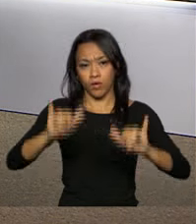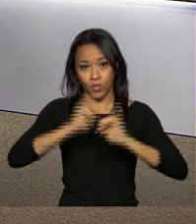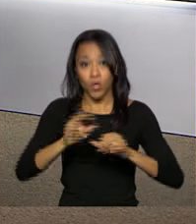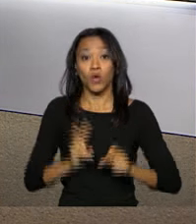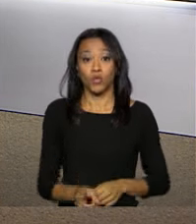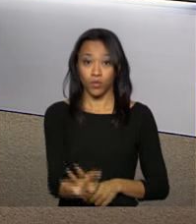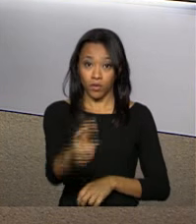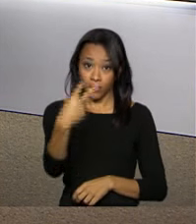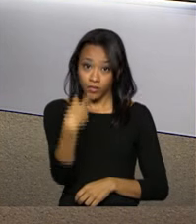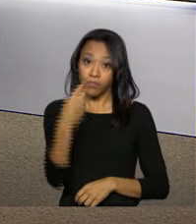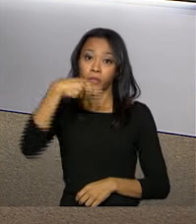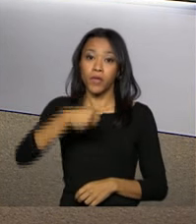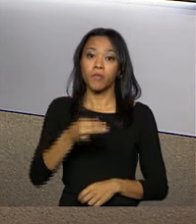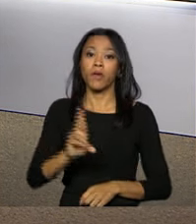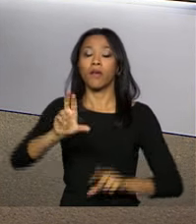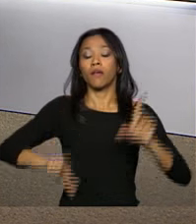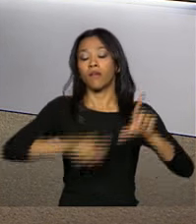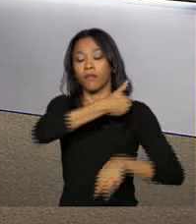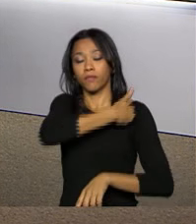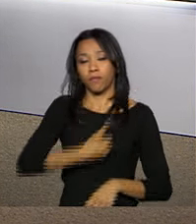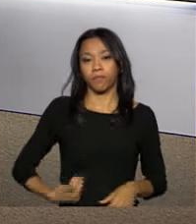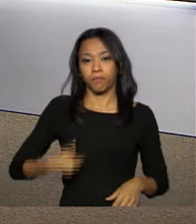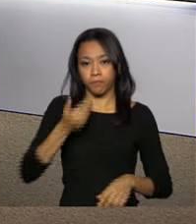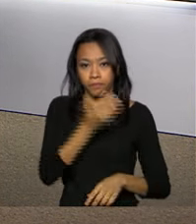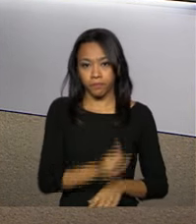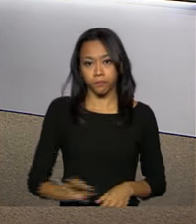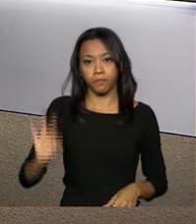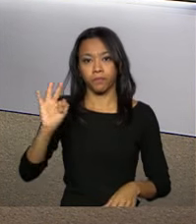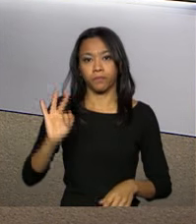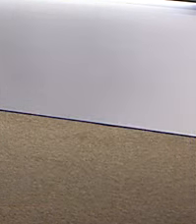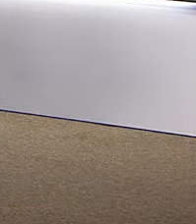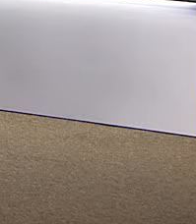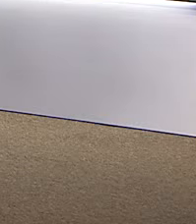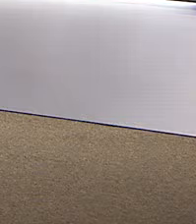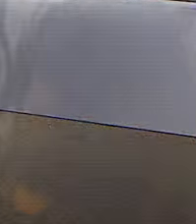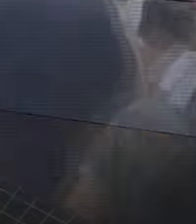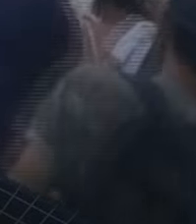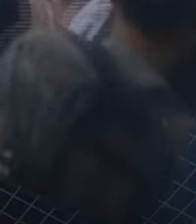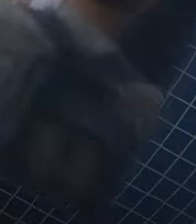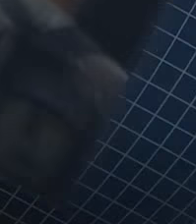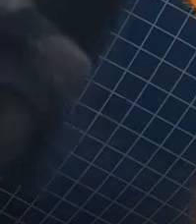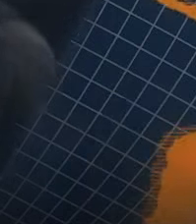informações Continue com a gente NBR a TV do Governo Federal